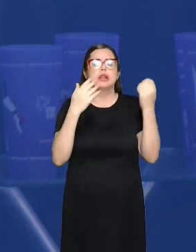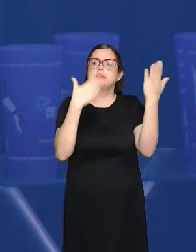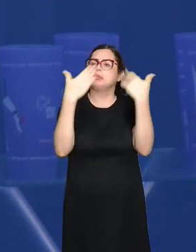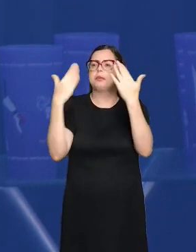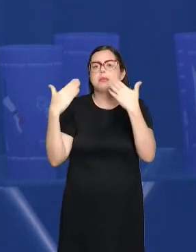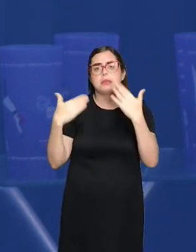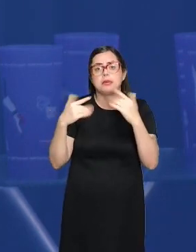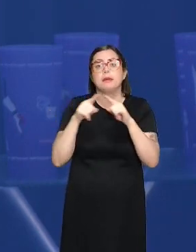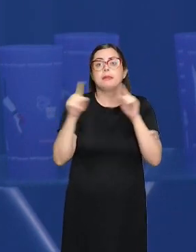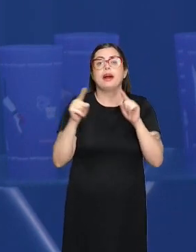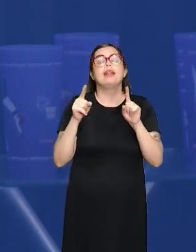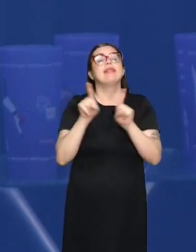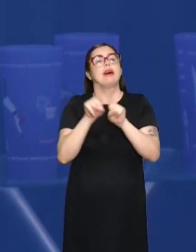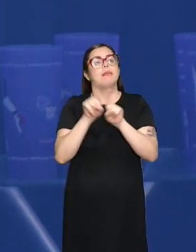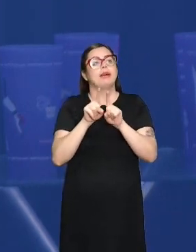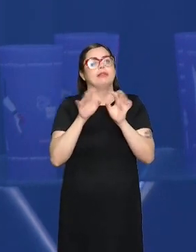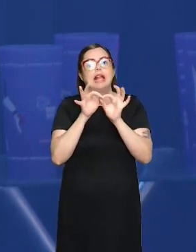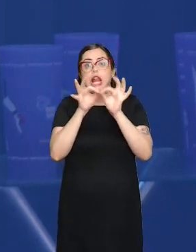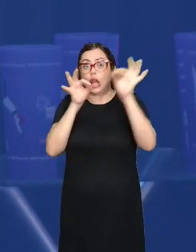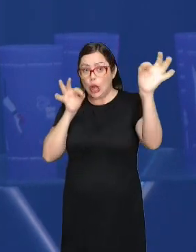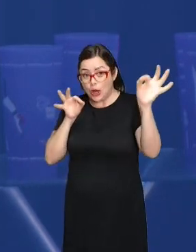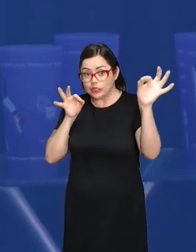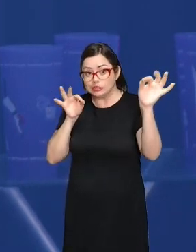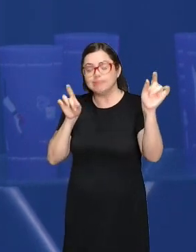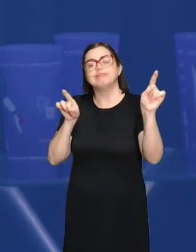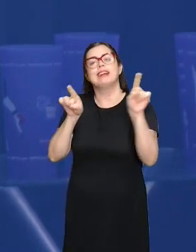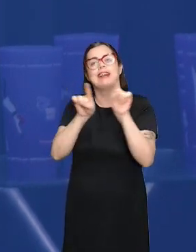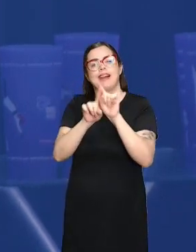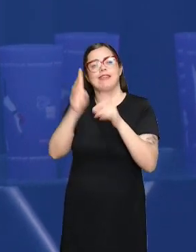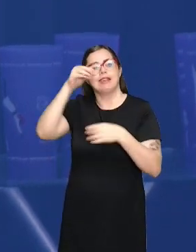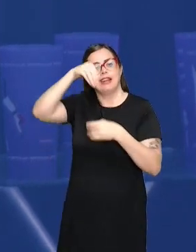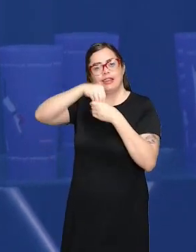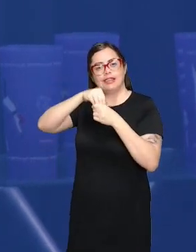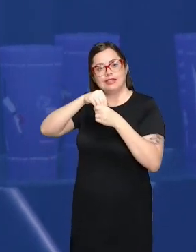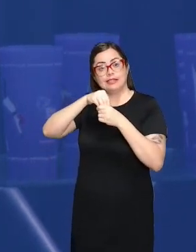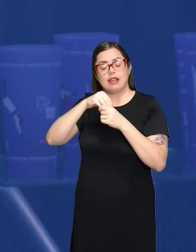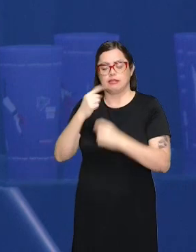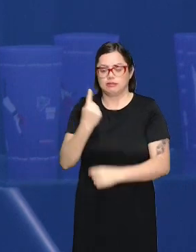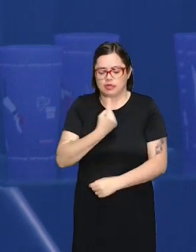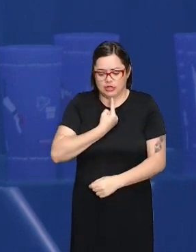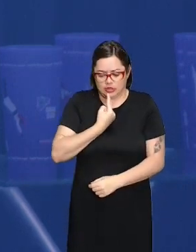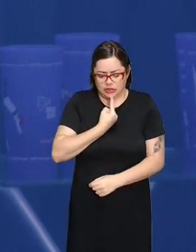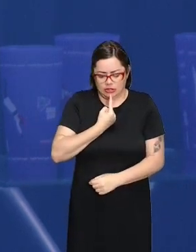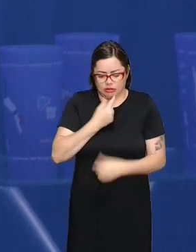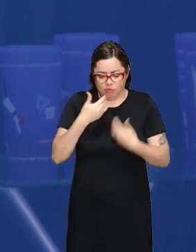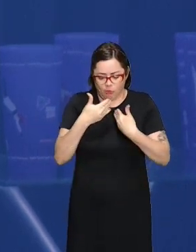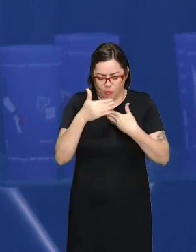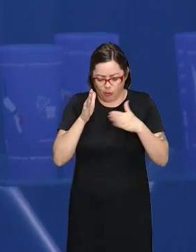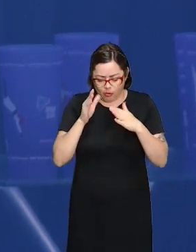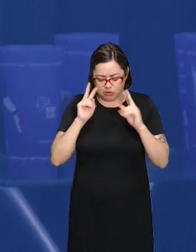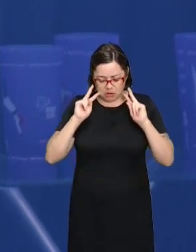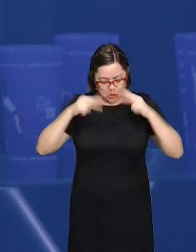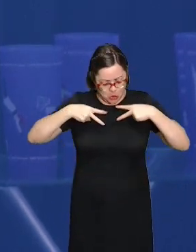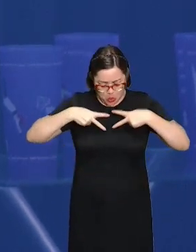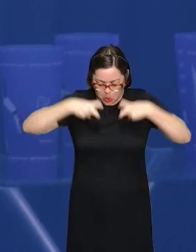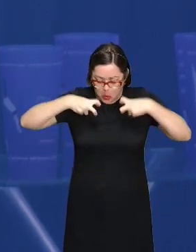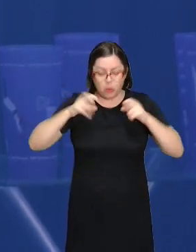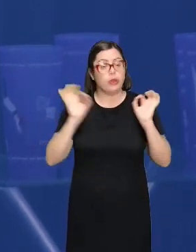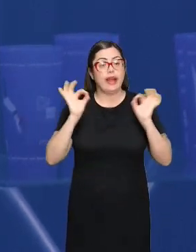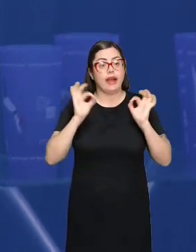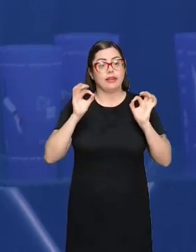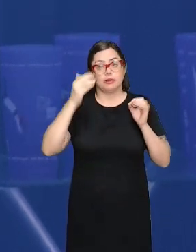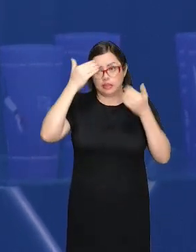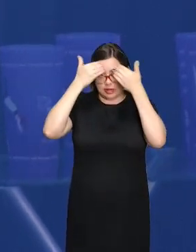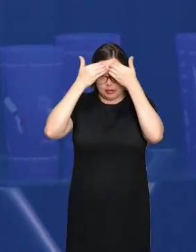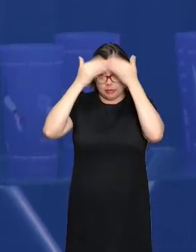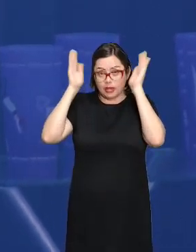ilhas de isolamento, né? Assim, então, nós temos pessoas que estão isoladas em si, mas sem olhar para si, porque a cabeça está sempre para fora, está